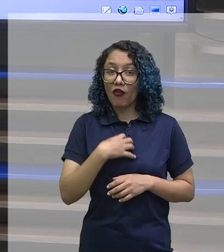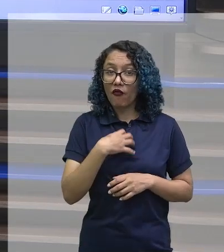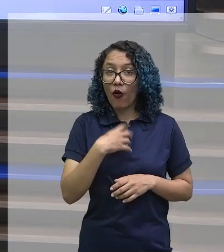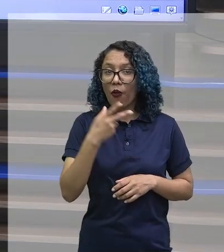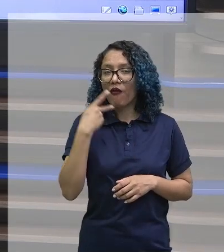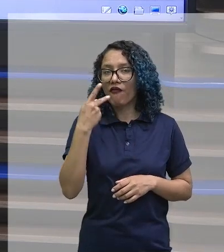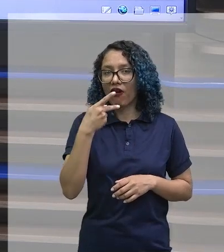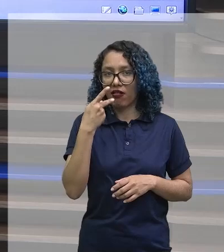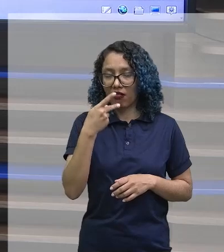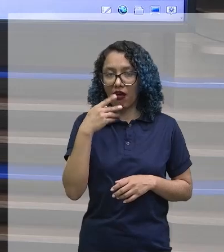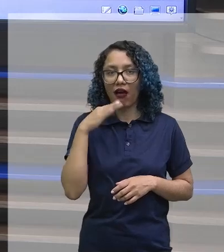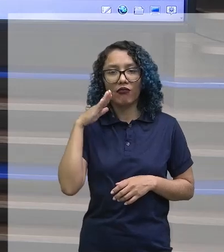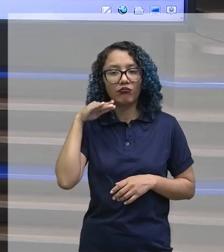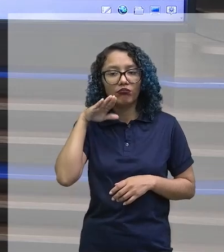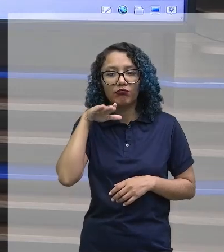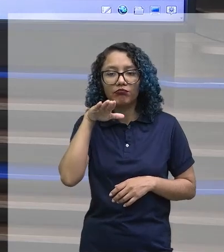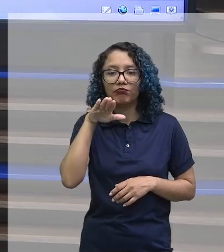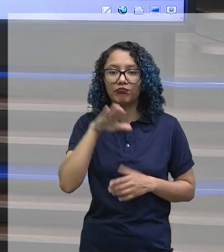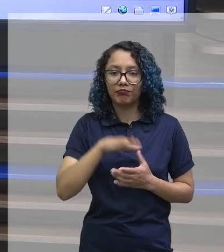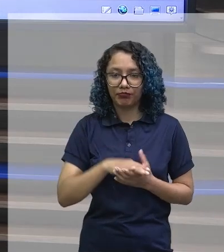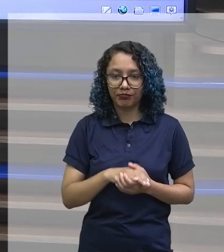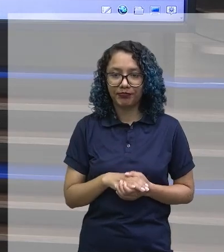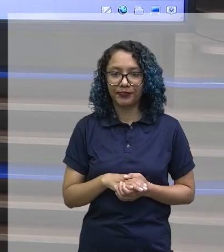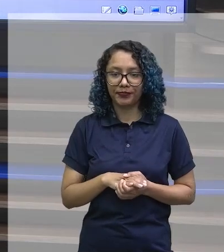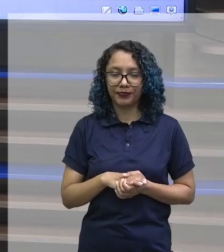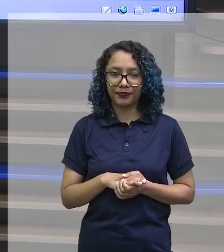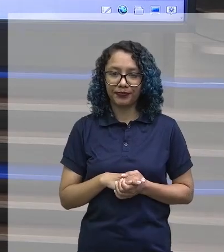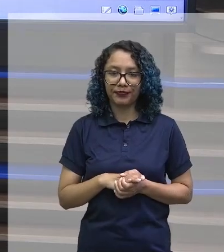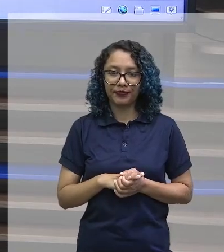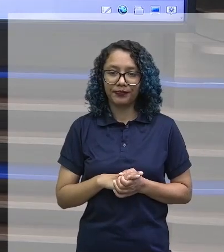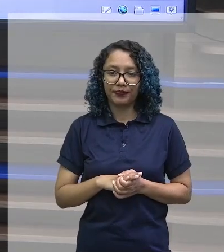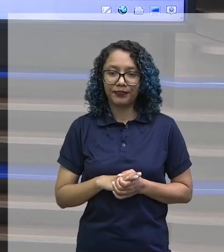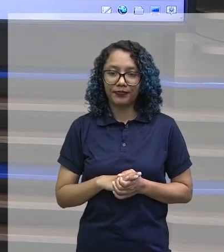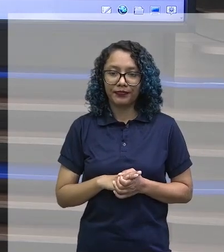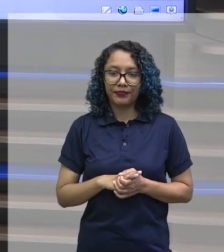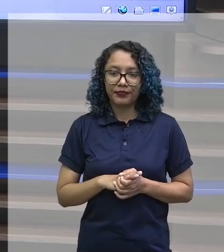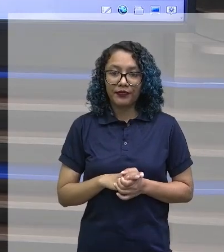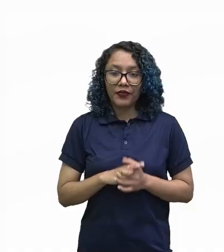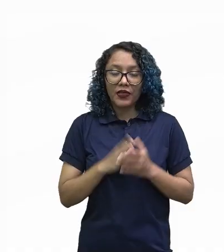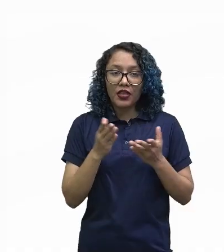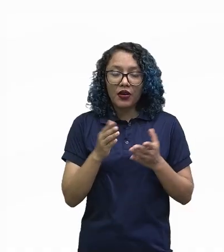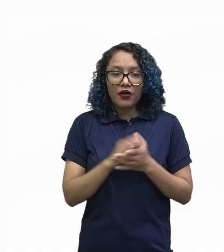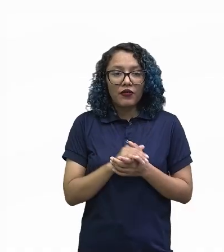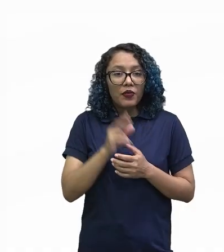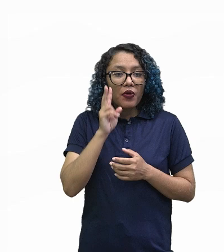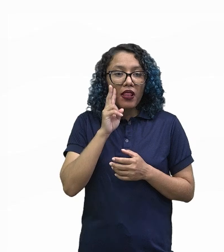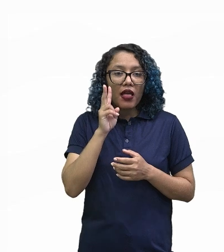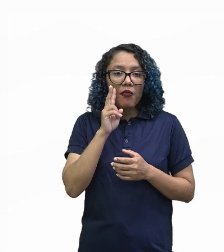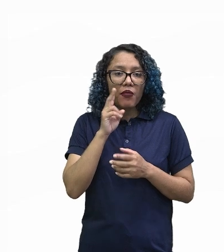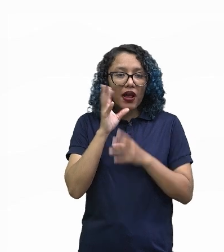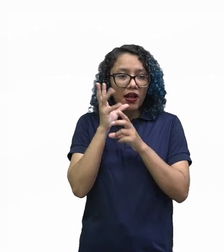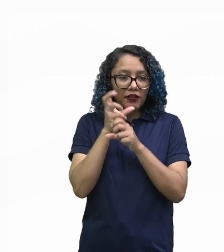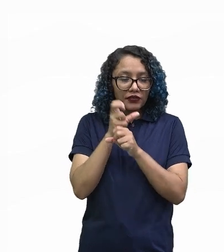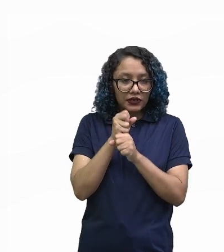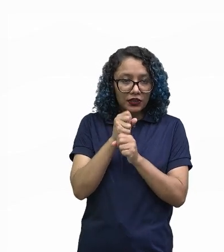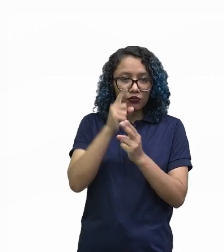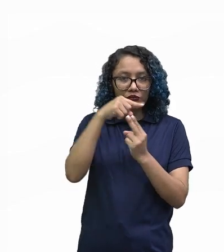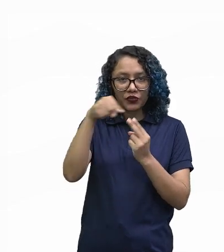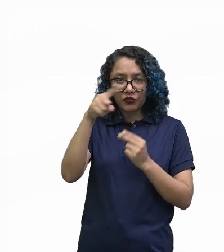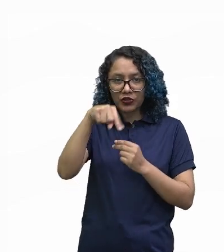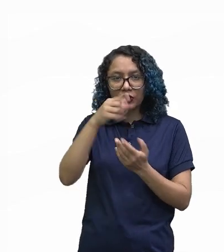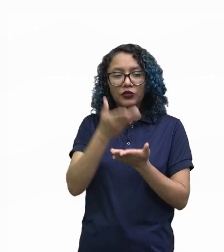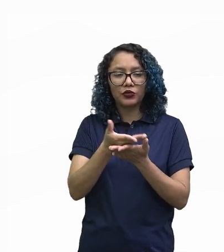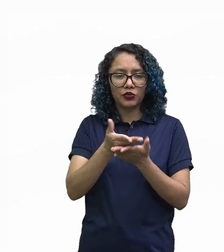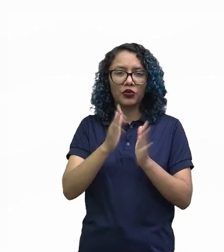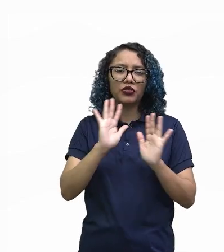dessas palavras. Então, só para nós relembrarmos aqui os acentos gráficos. Então, esse assunto vocês já